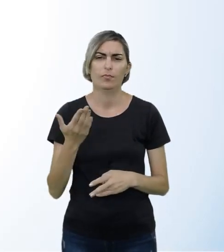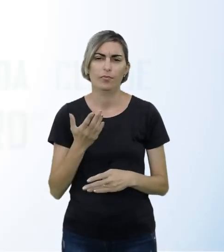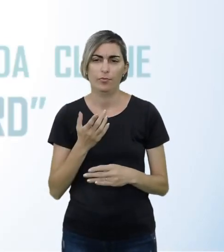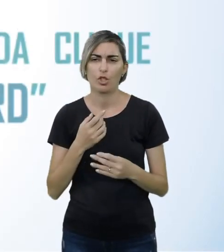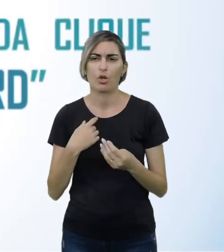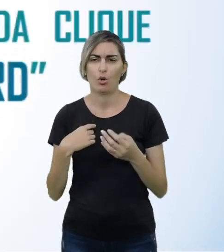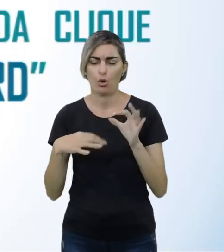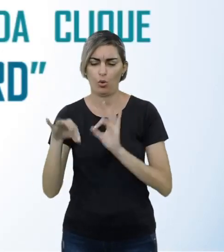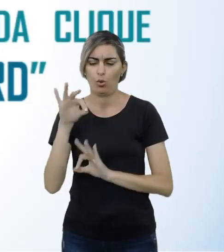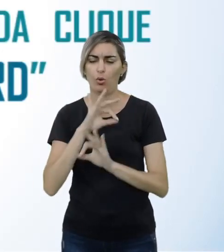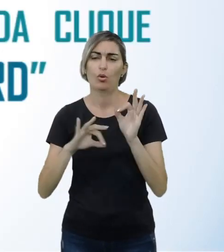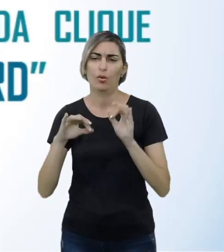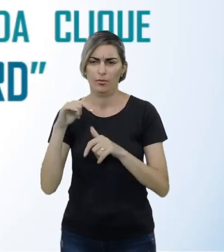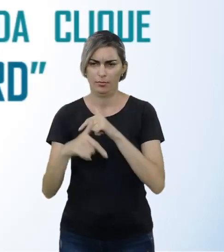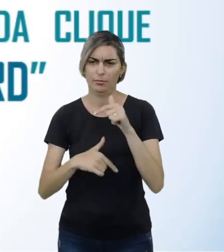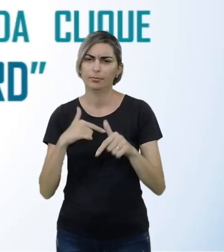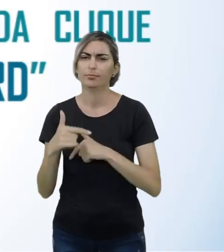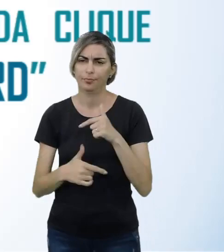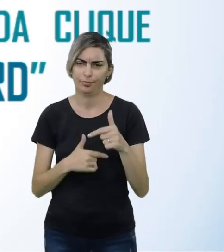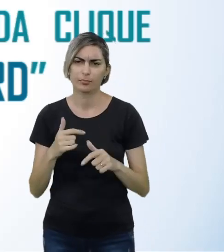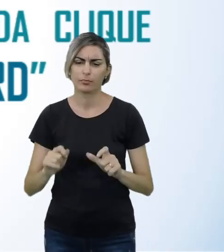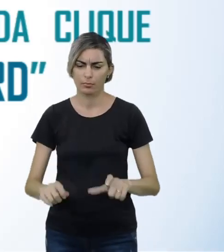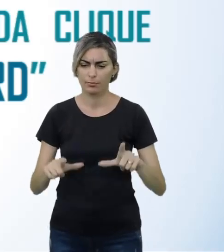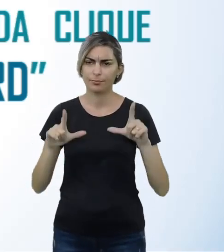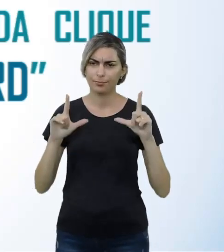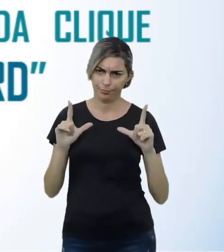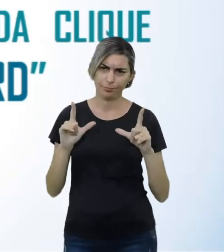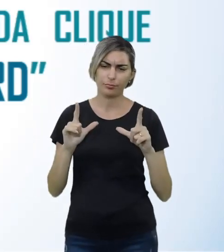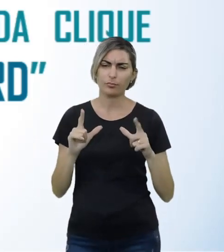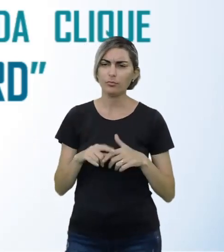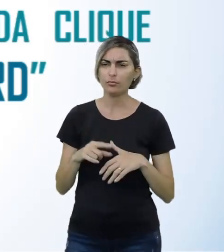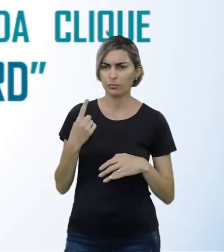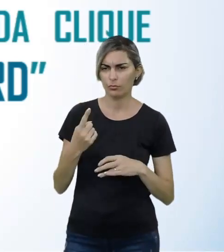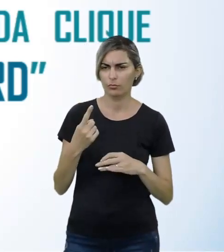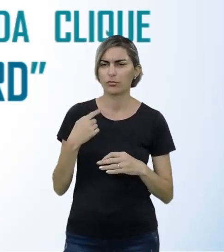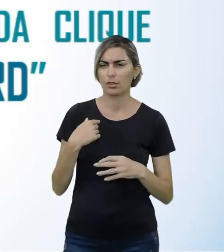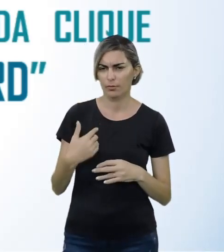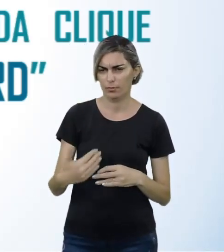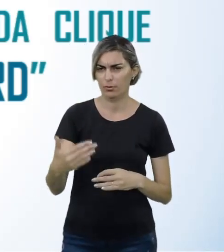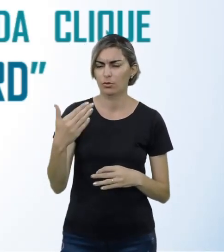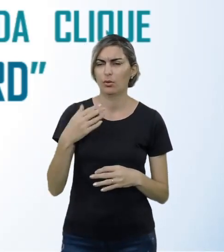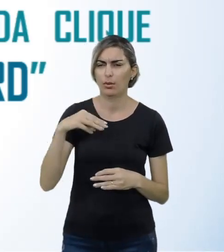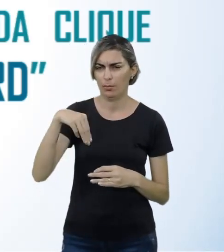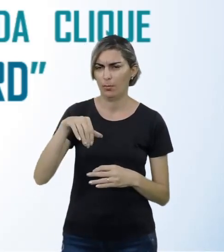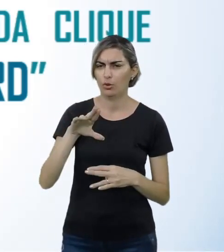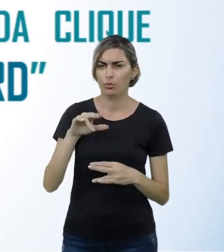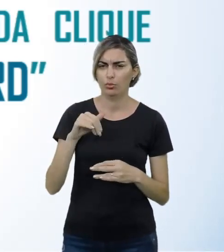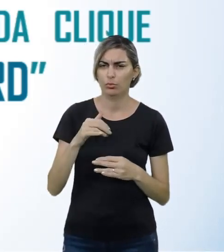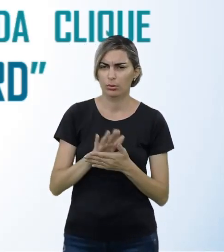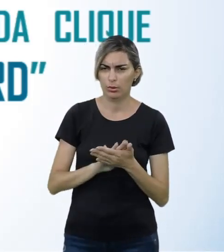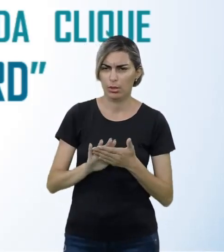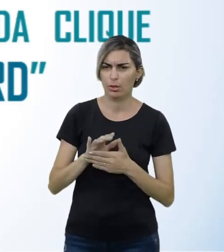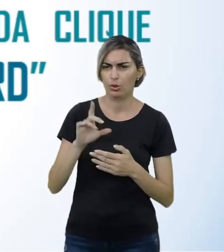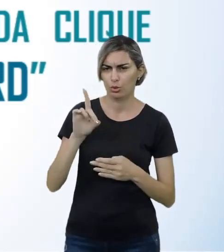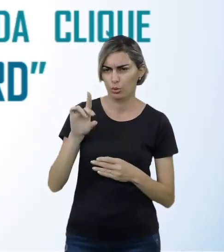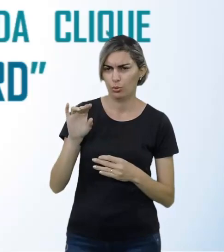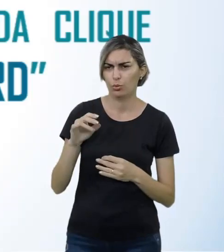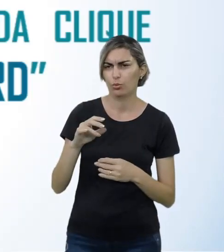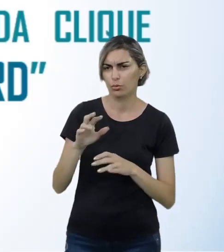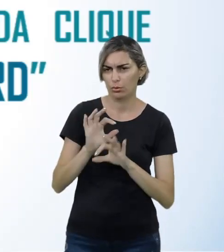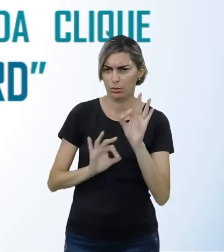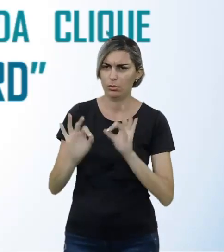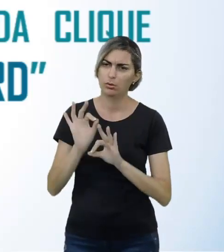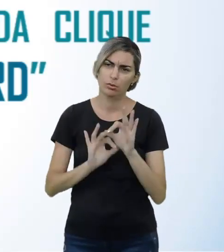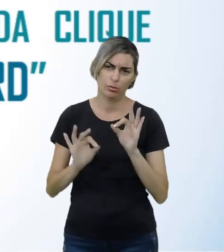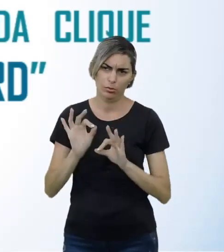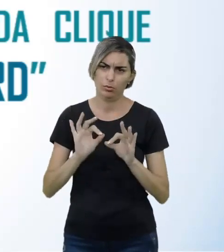vamos configurar ela para a gente trabalhar com a placa, nesse caso o Arduino Uno. Então você vai em no menu Tool, na aba Tools, né, ou